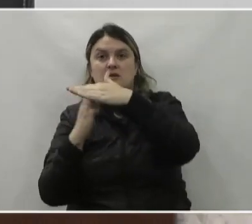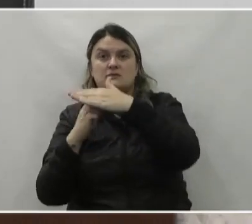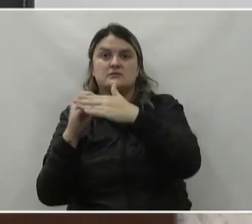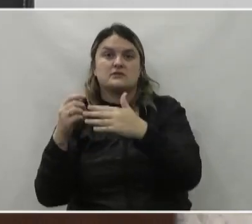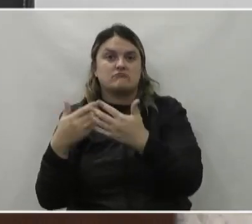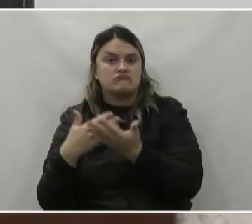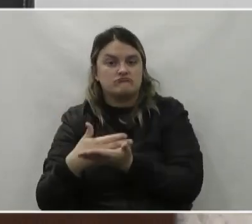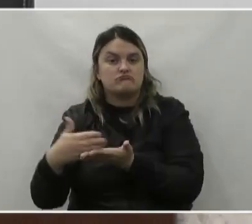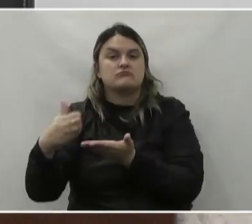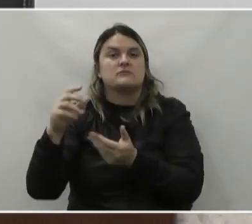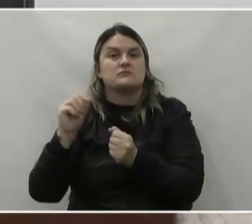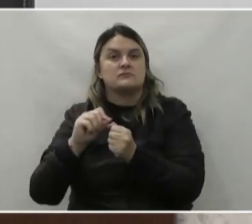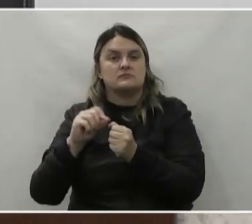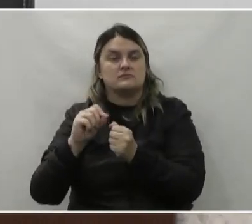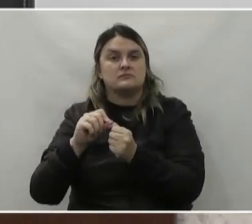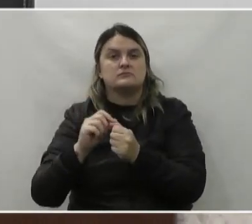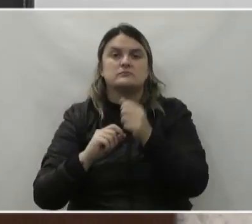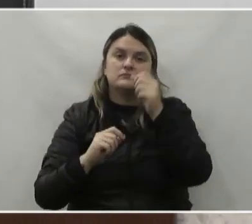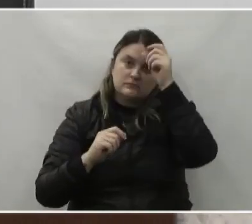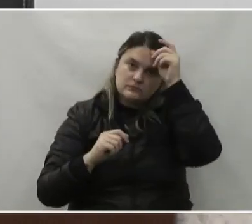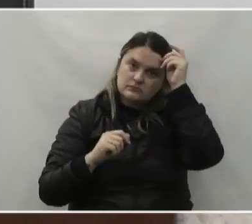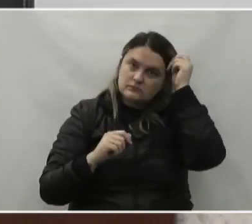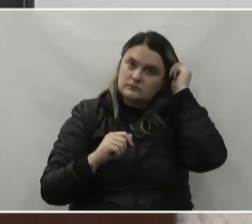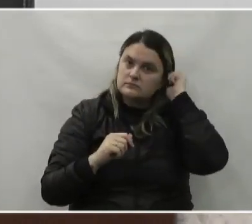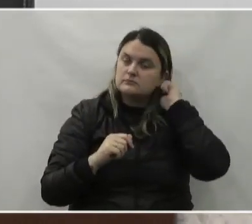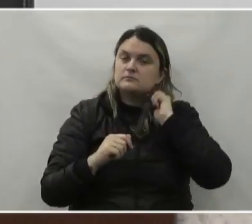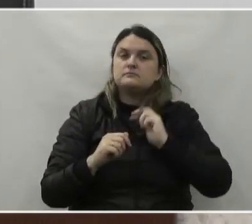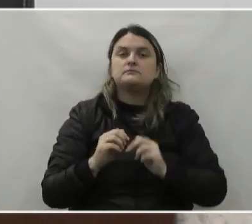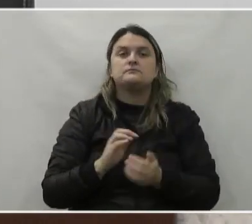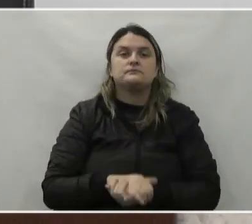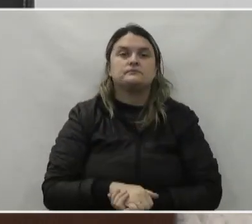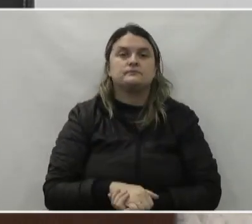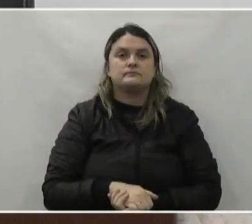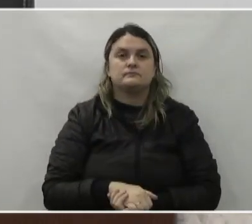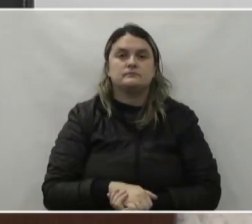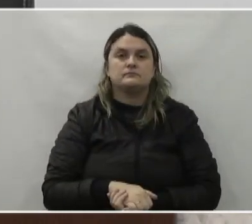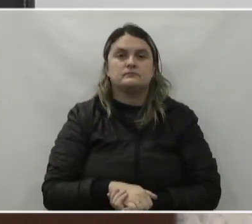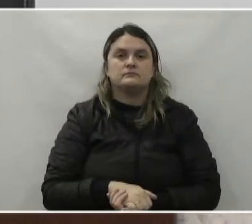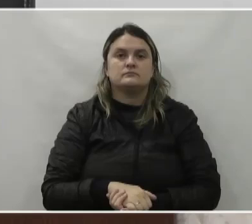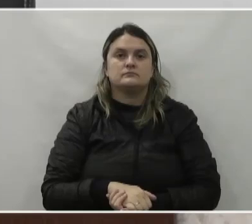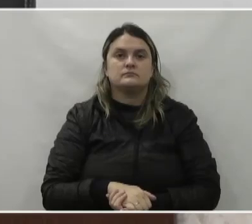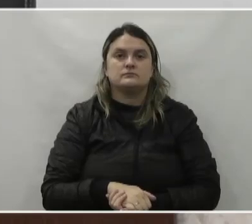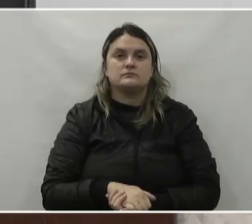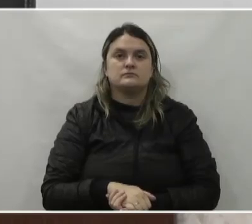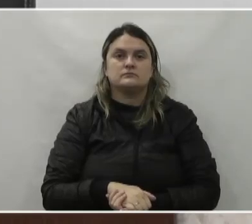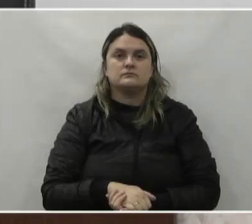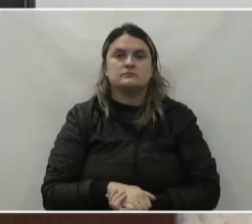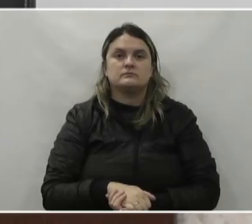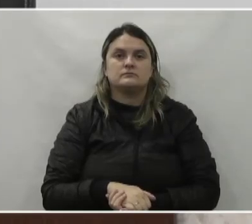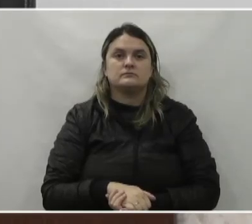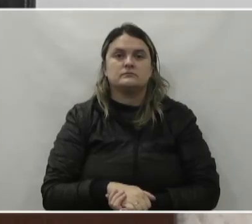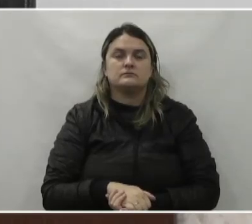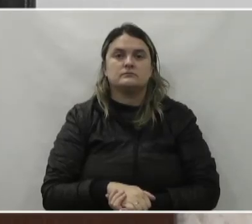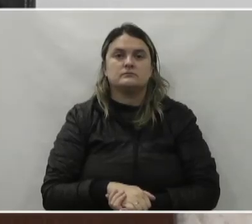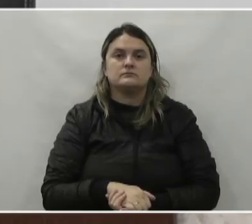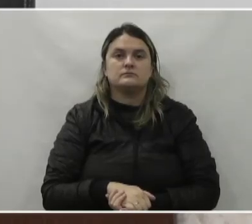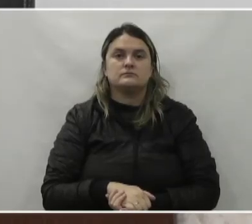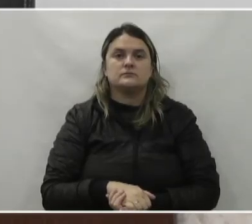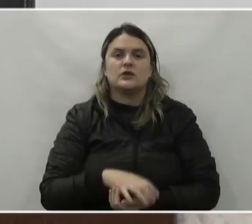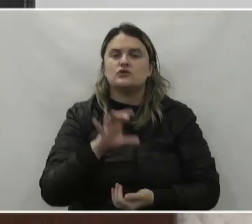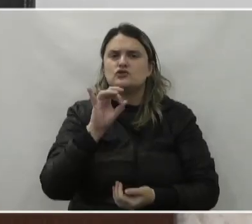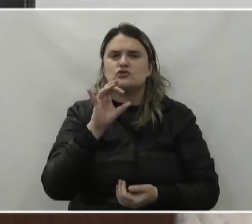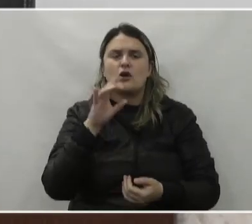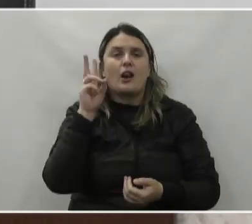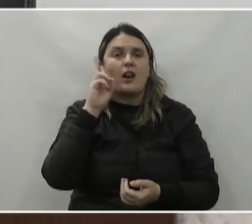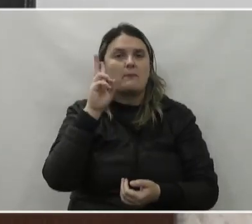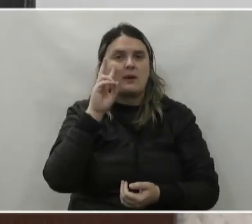normas, que esteja tudo regularizado aí para poder efetuar essas limpezas realmente, tá? Então, seria apenas